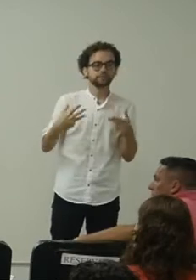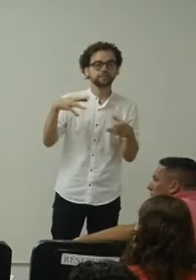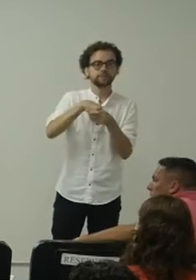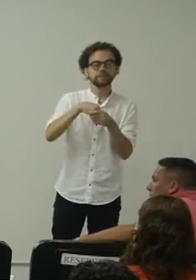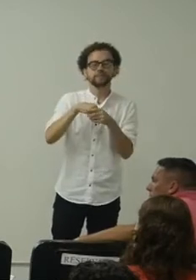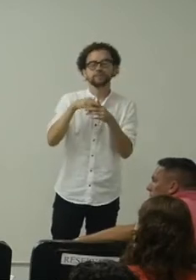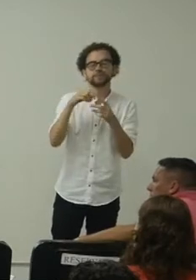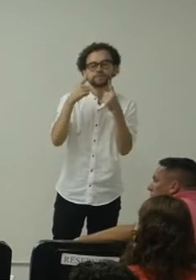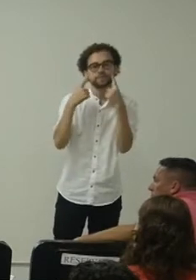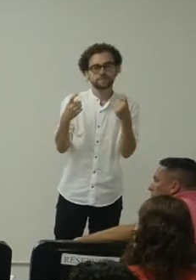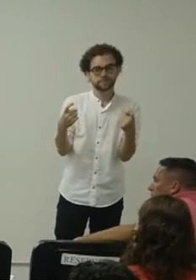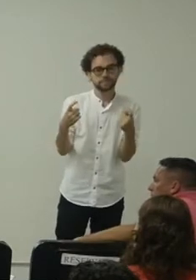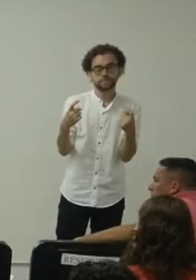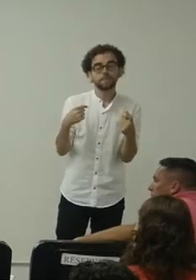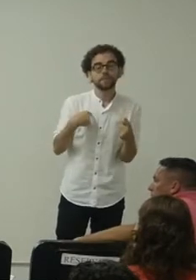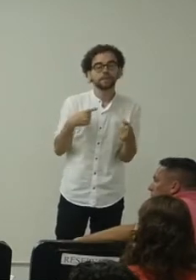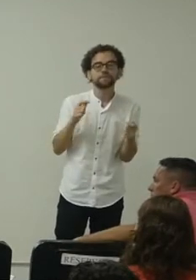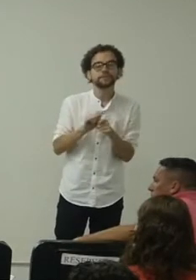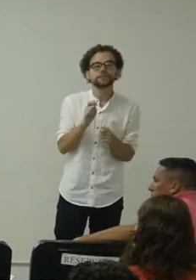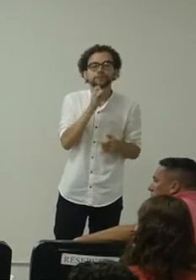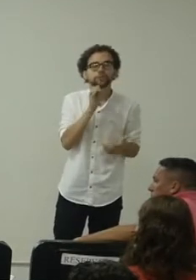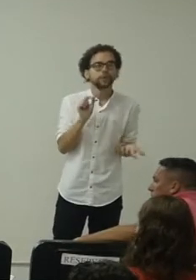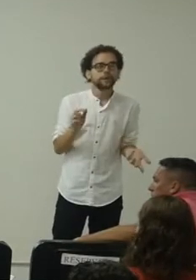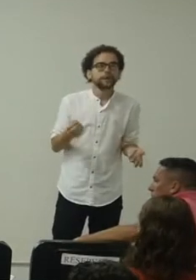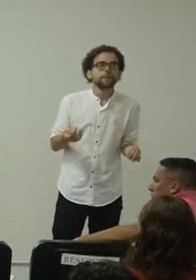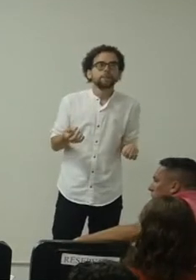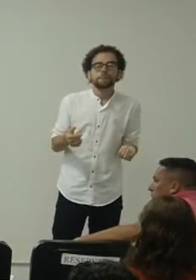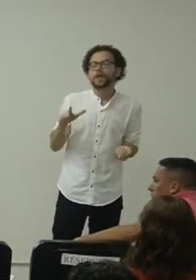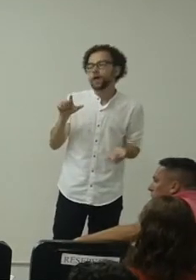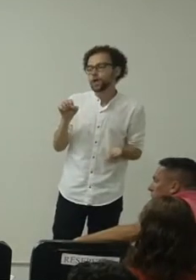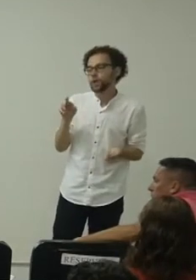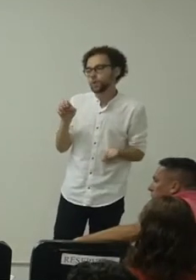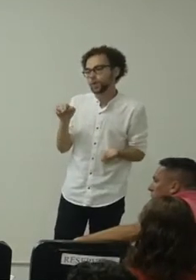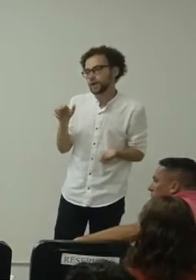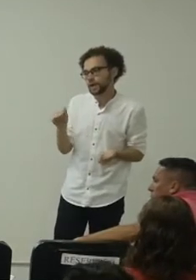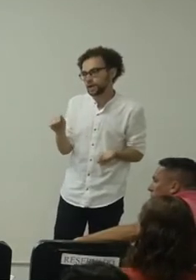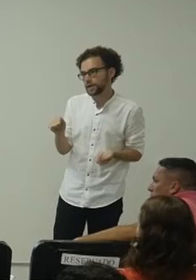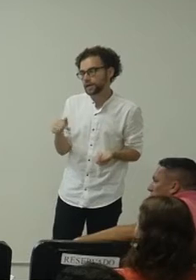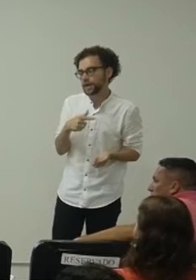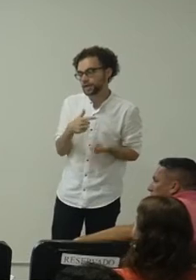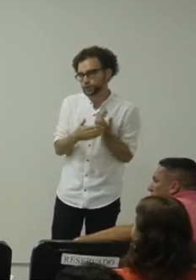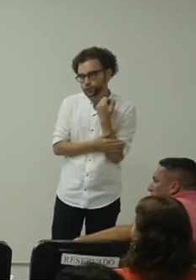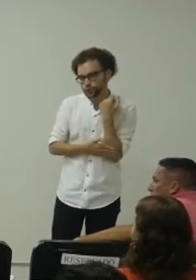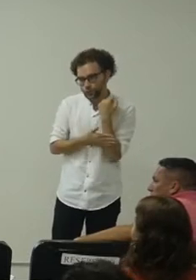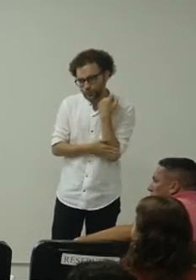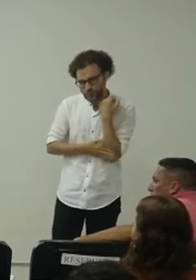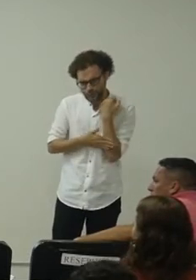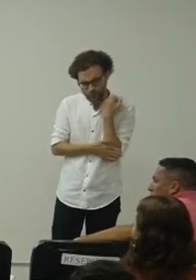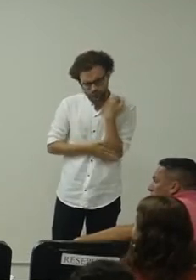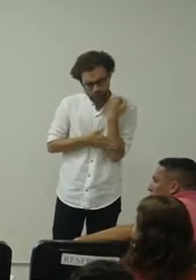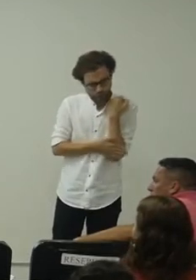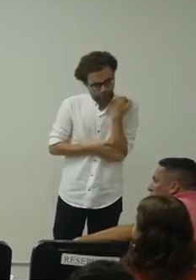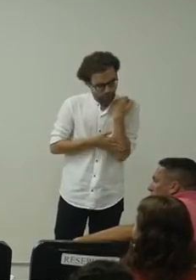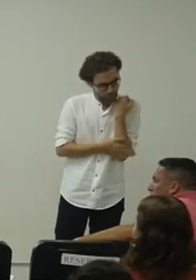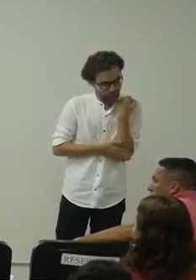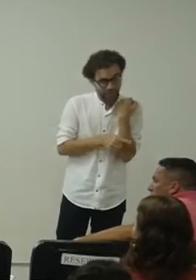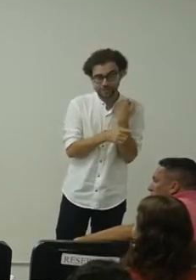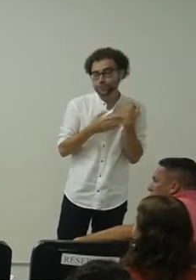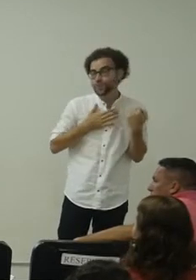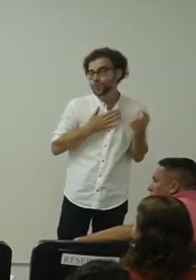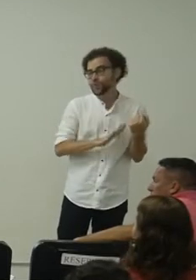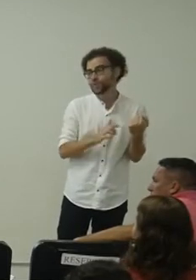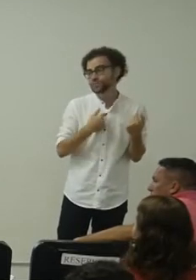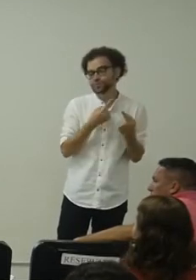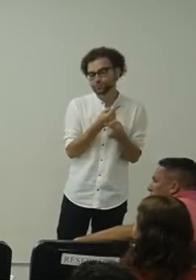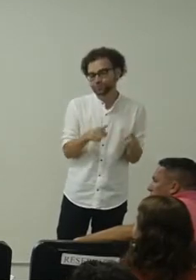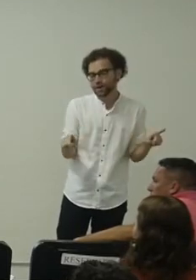violência. Então, o que eu faço, por exemplo? Ai, Lorena, é porque ele é muito ciumento. Ele não gosta que eu vou em churrasco, porque